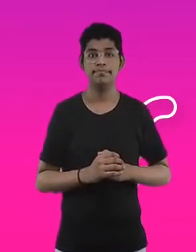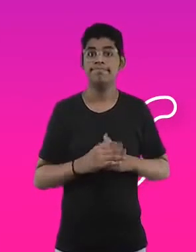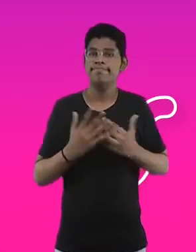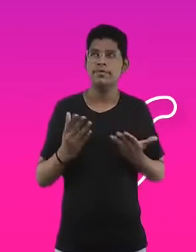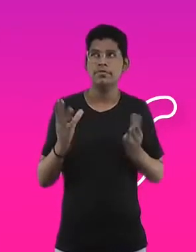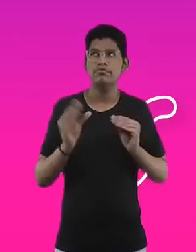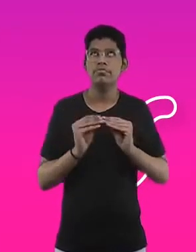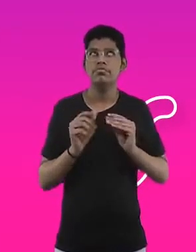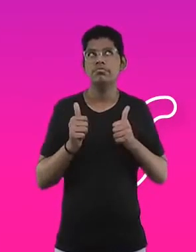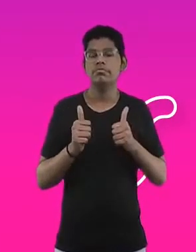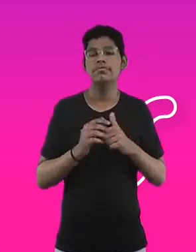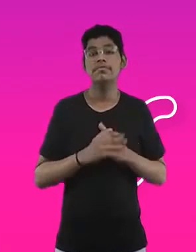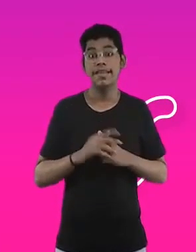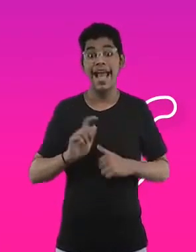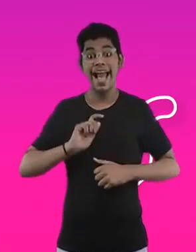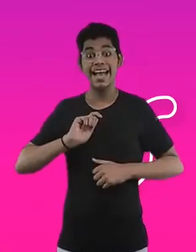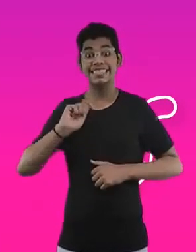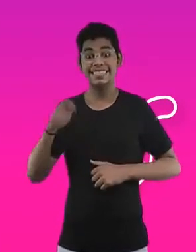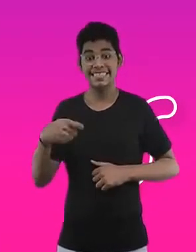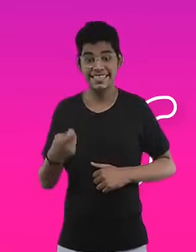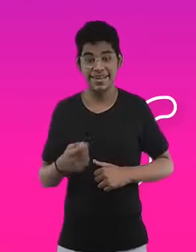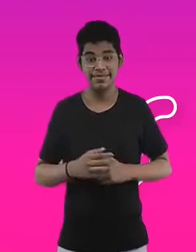tenho sinal, tá?